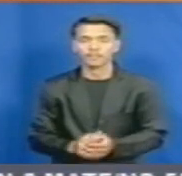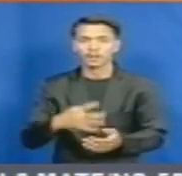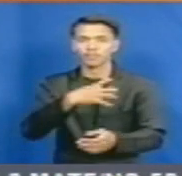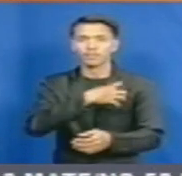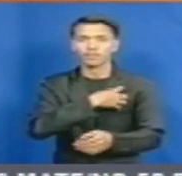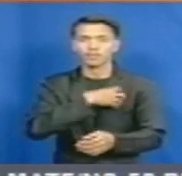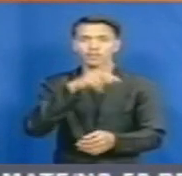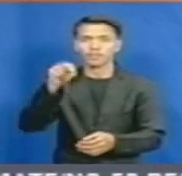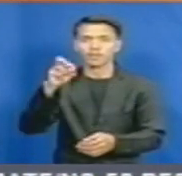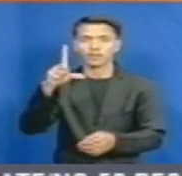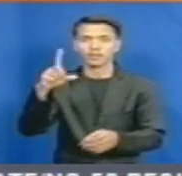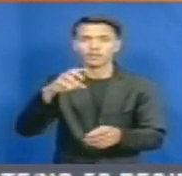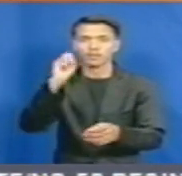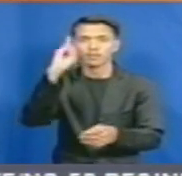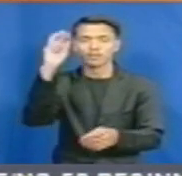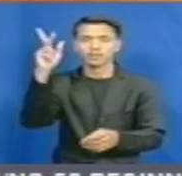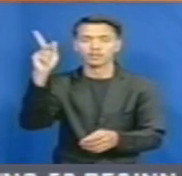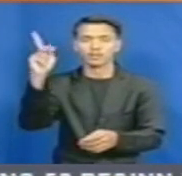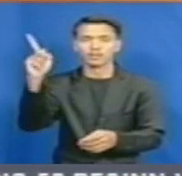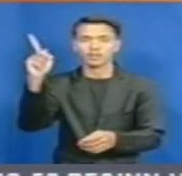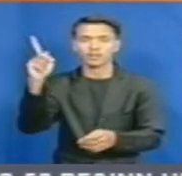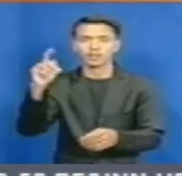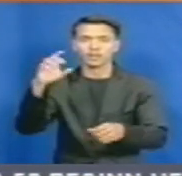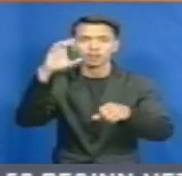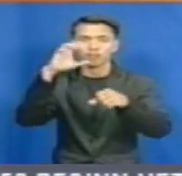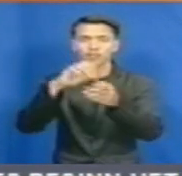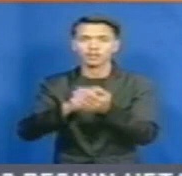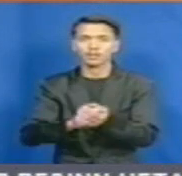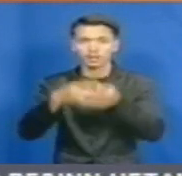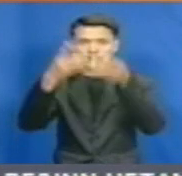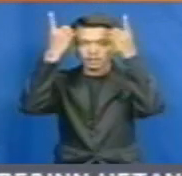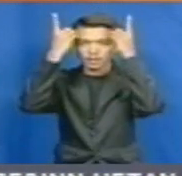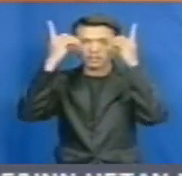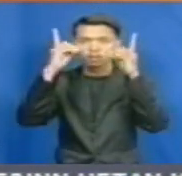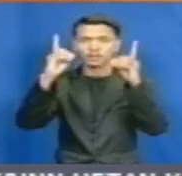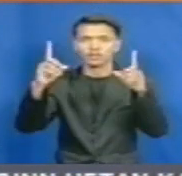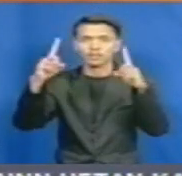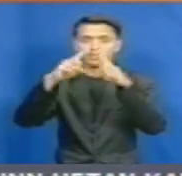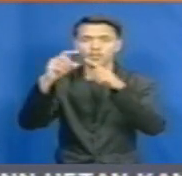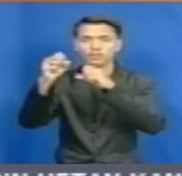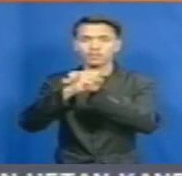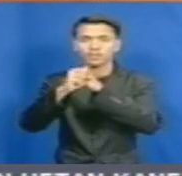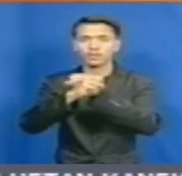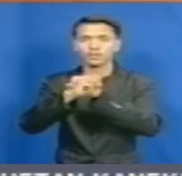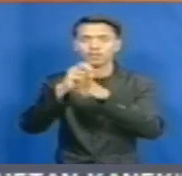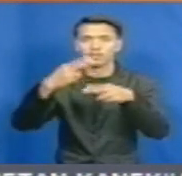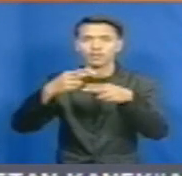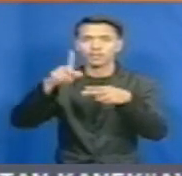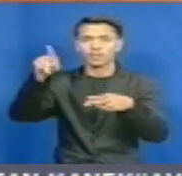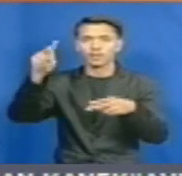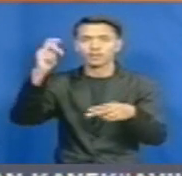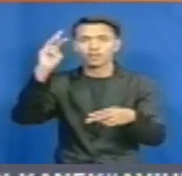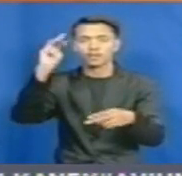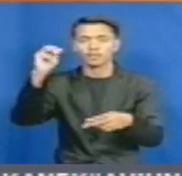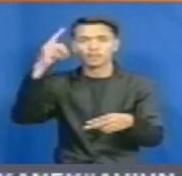Polícia Nacional Serviço Investigação Criminal executa mandado de detenção. Ba suspeito inicial PTM,